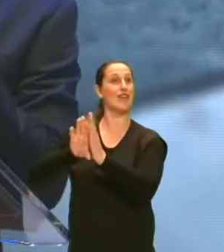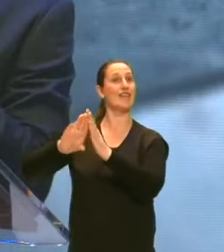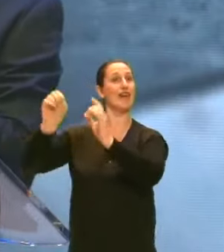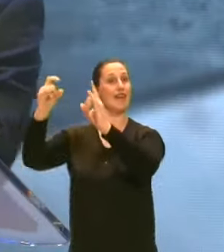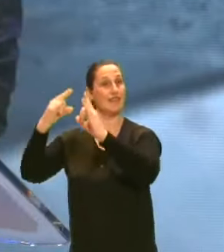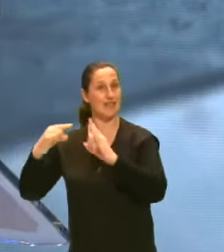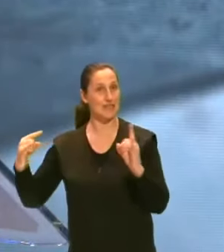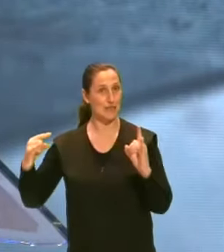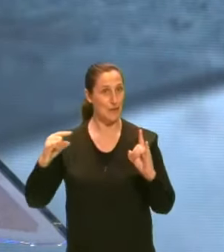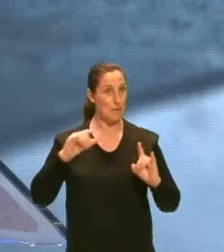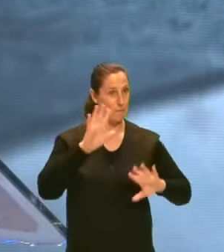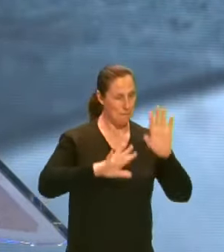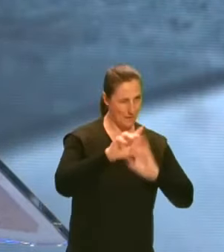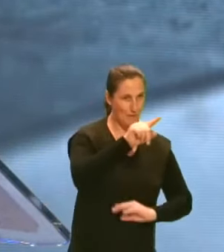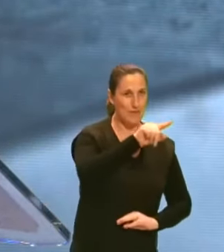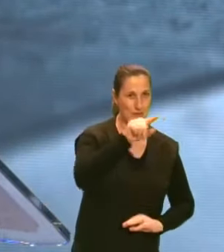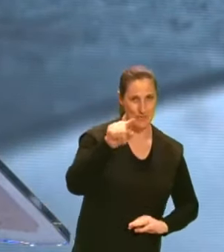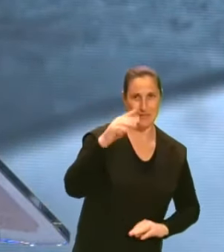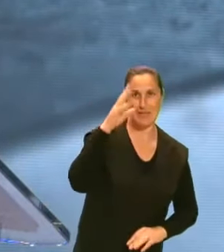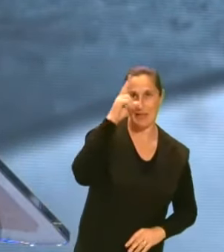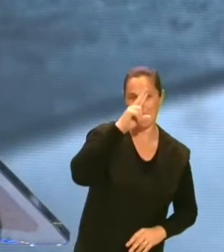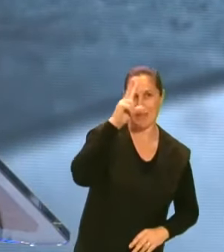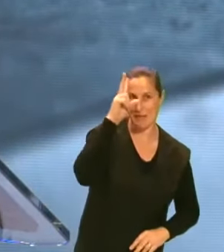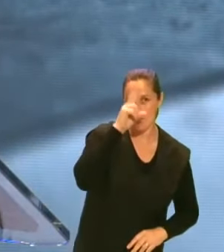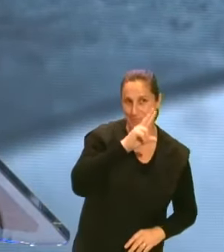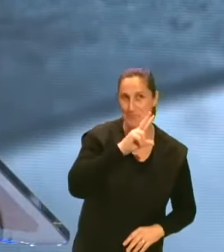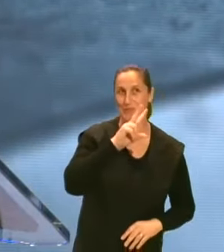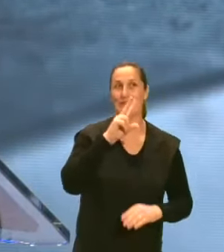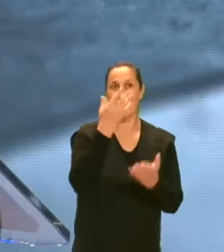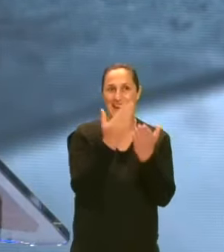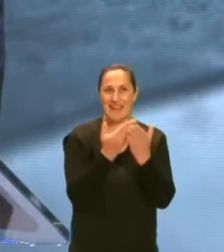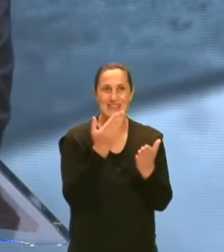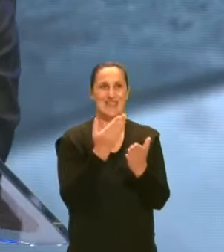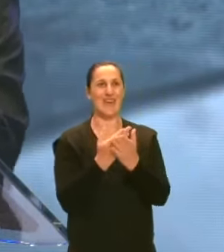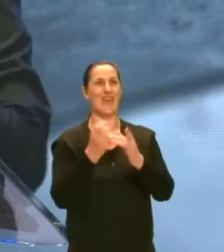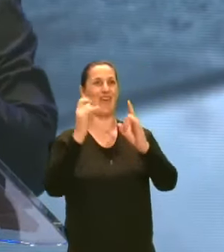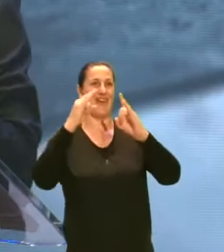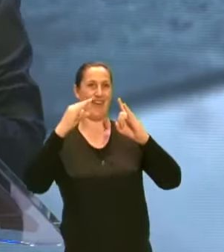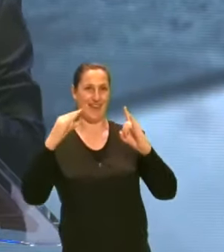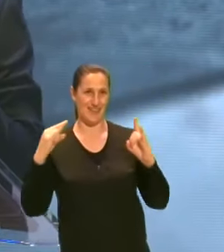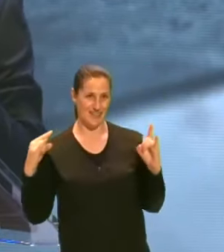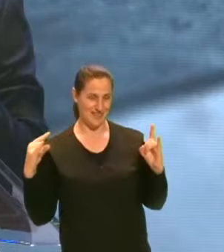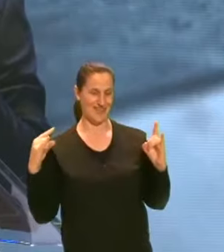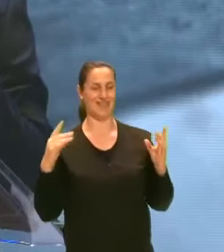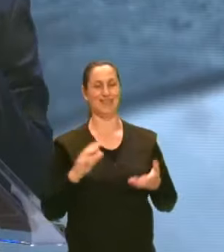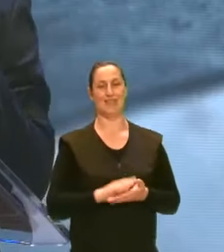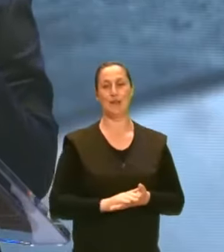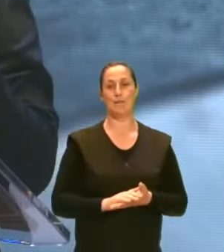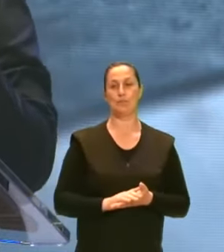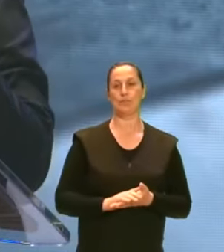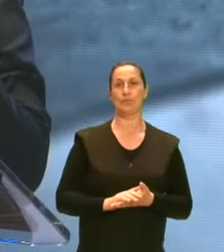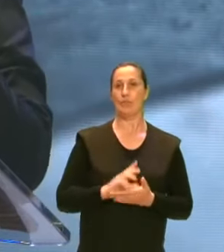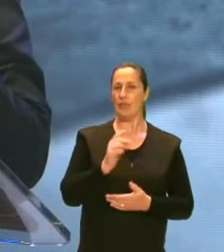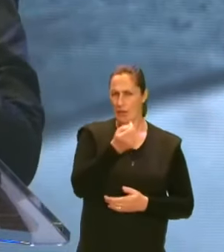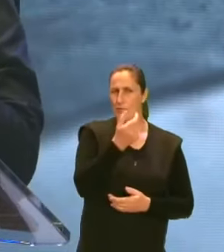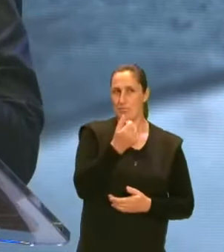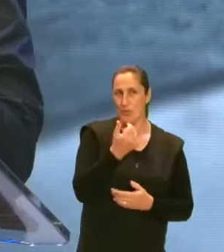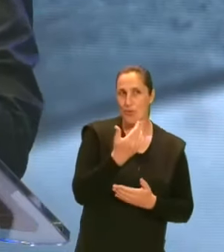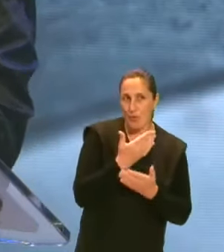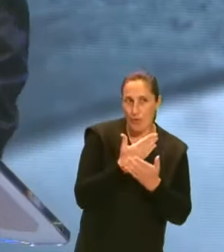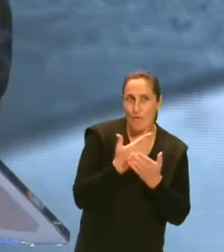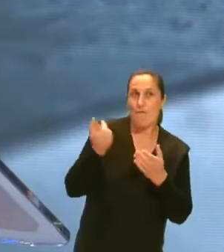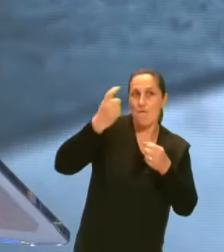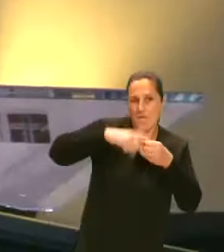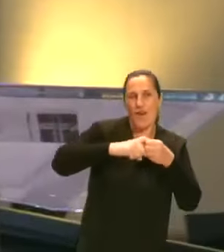talvez lembrou aí da tua época de escola, da tua época de retiros aí, né? Que logo, logo, se Deus quiser, a gente vai estar fazendo de novo quando tudo isso